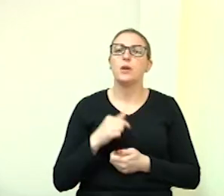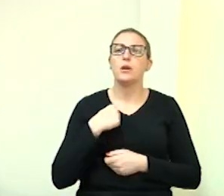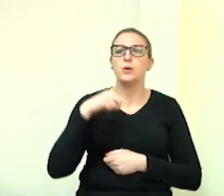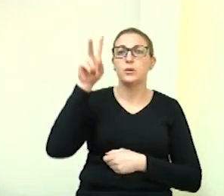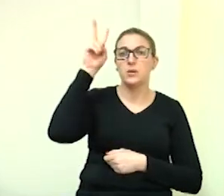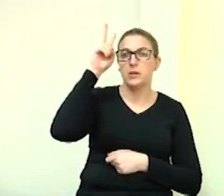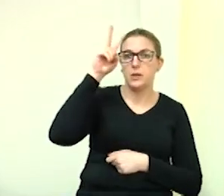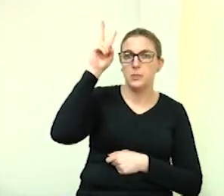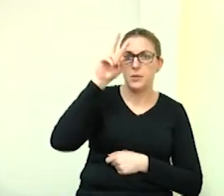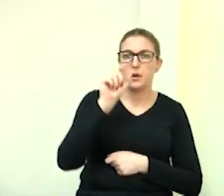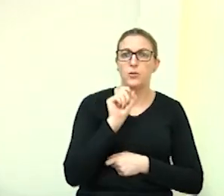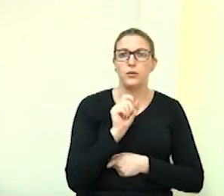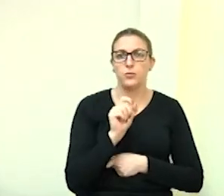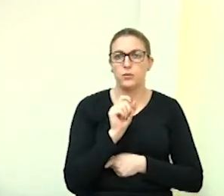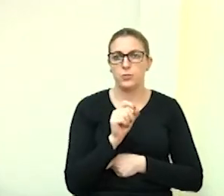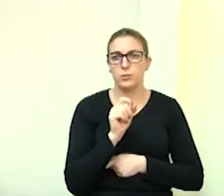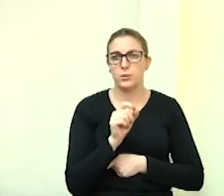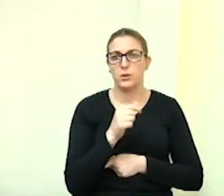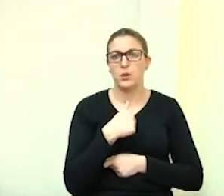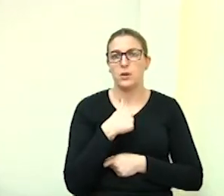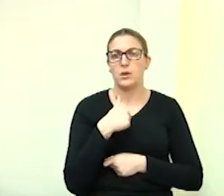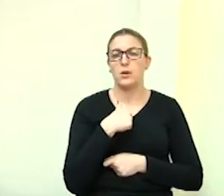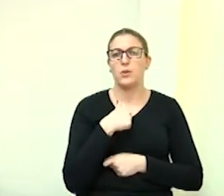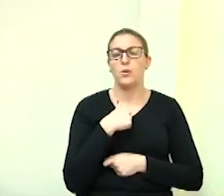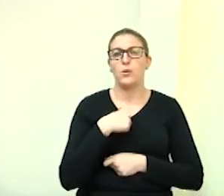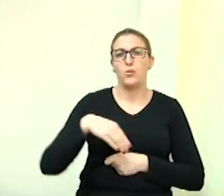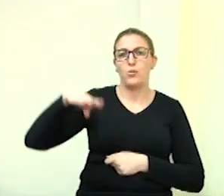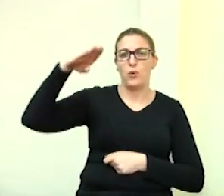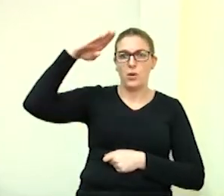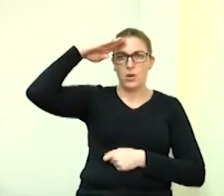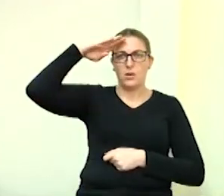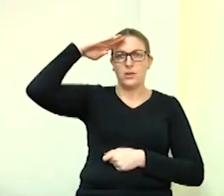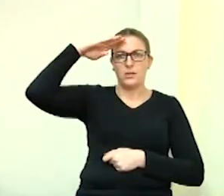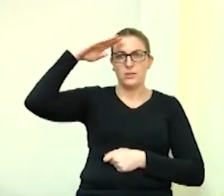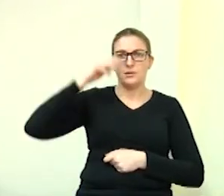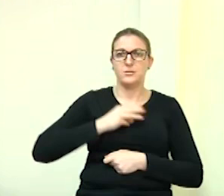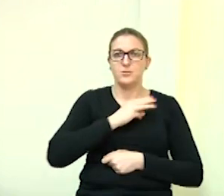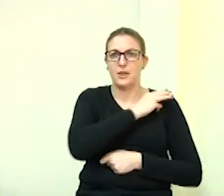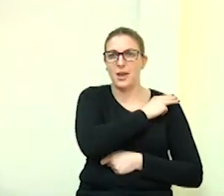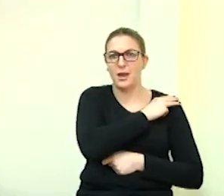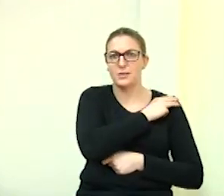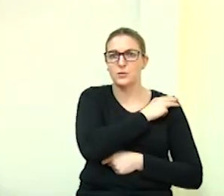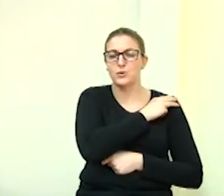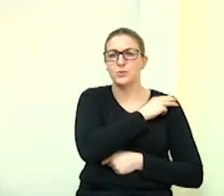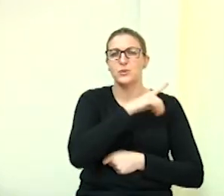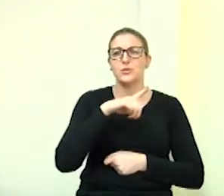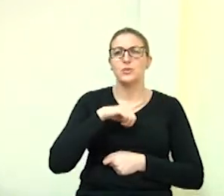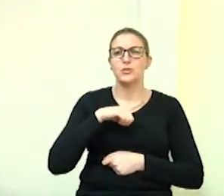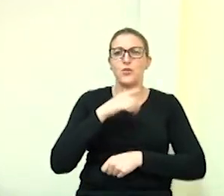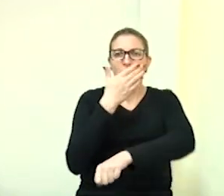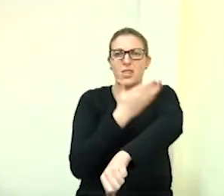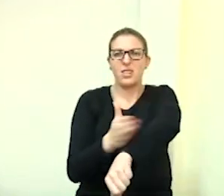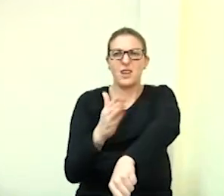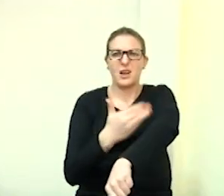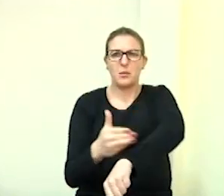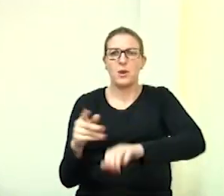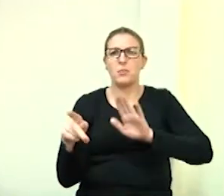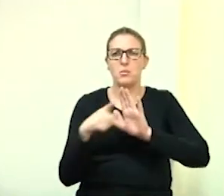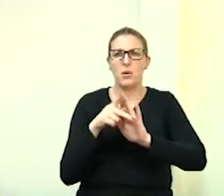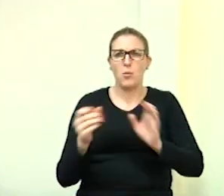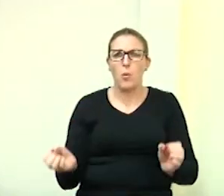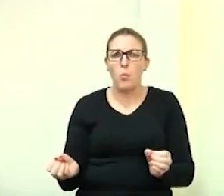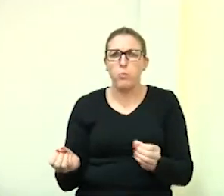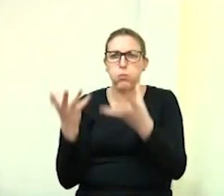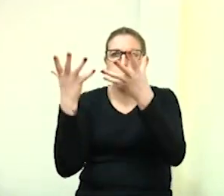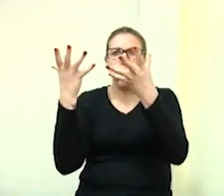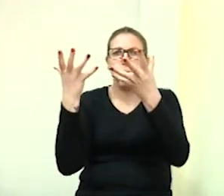lembrava que quando estava no quartelo em treinamento de granada o tenente perguntou para